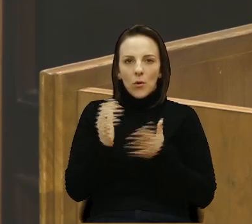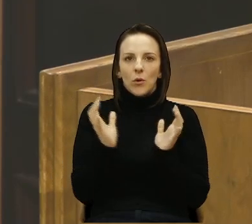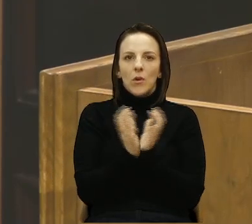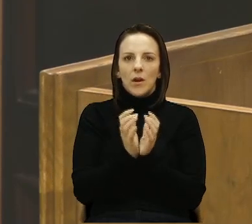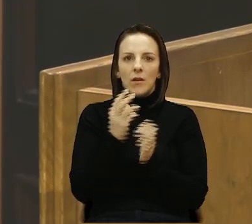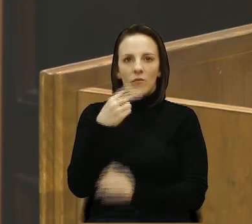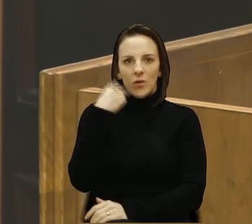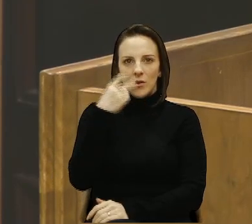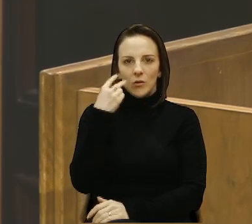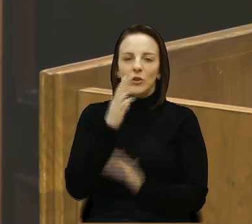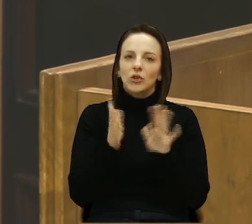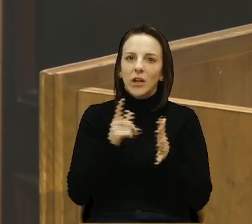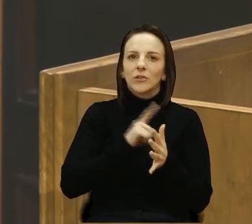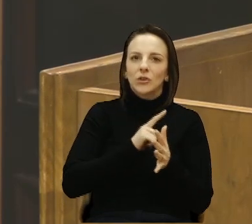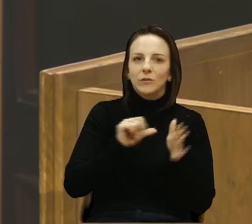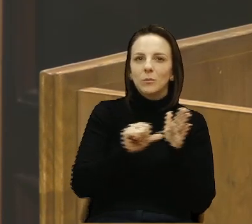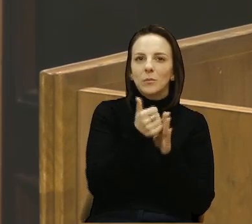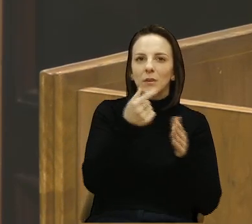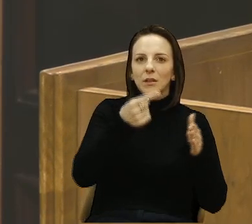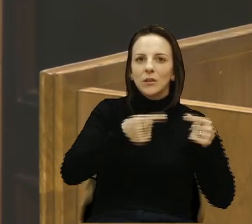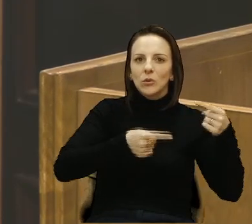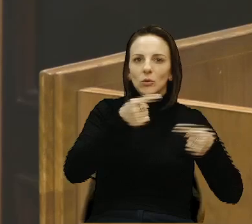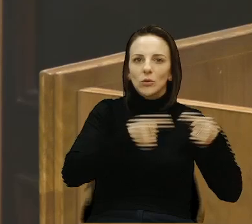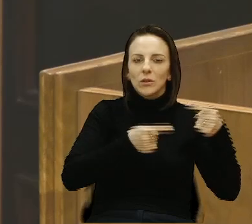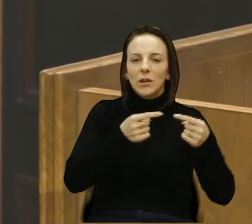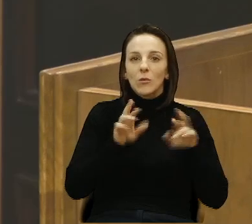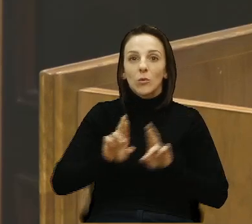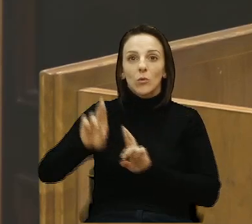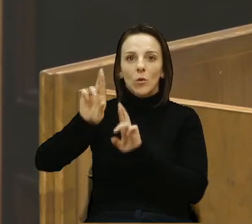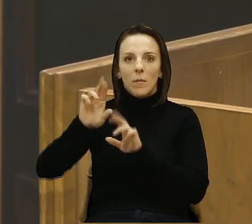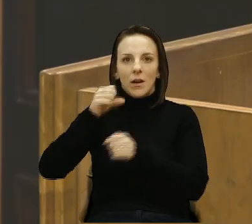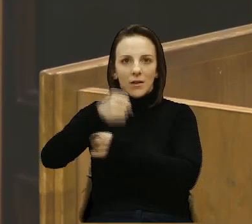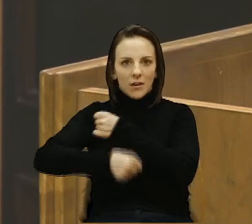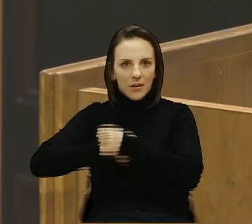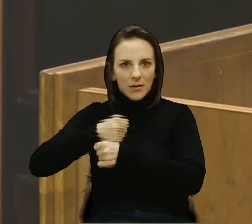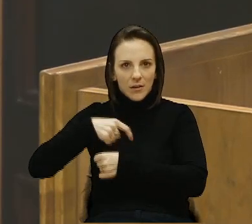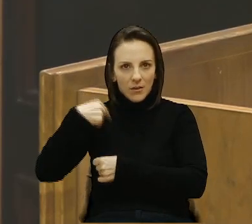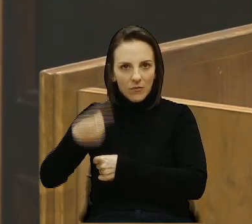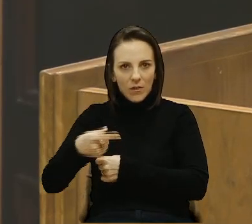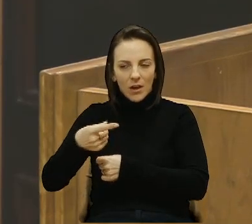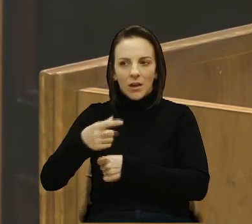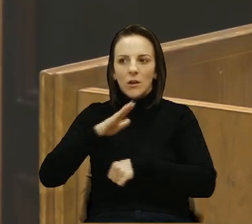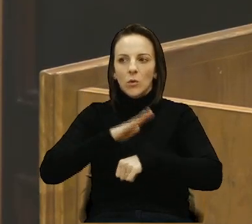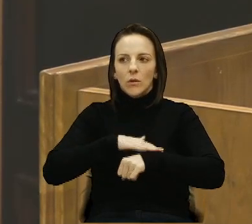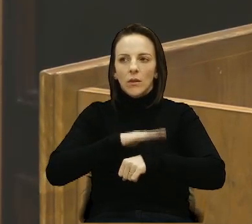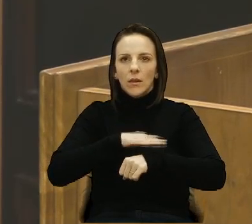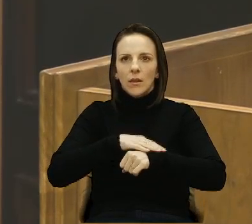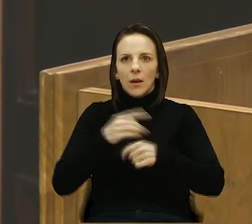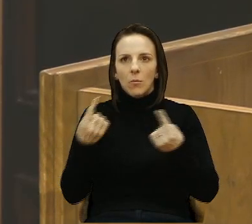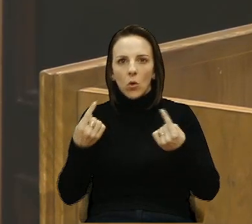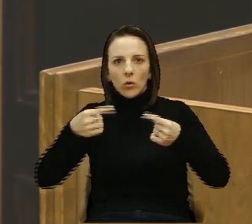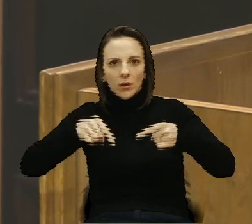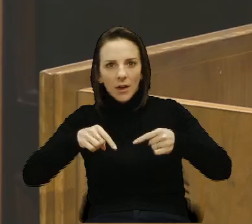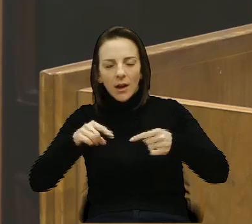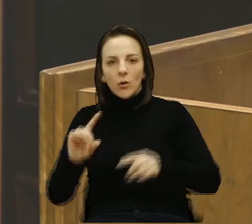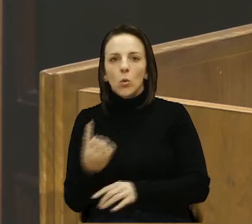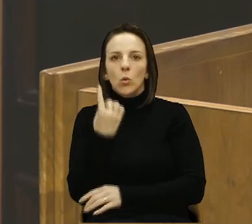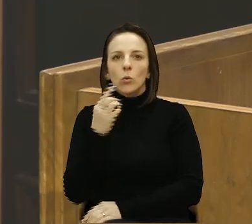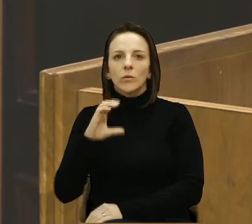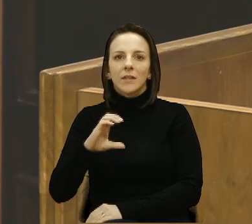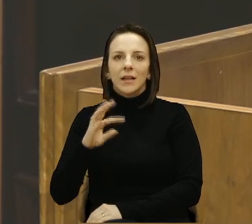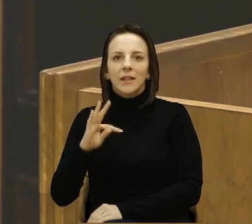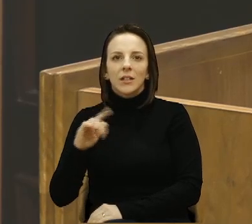seja aprovado e que a partir do ano que vem a gente consiga implementar no turno inverso nas escolas esse projeto que é o CTG na escola. E